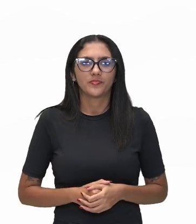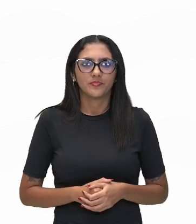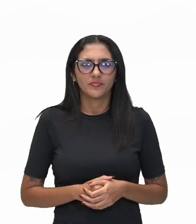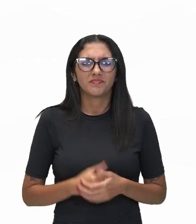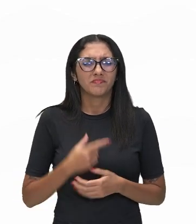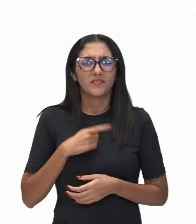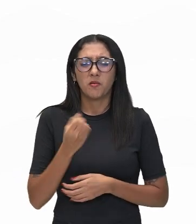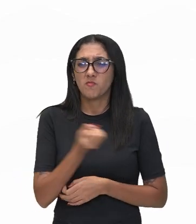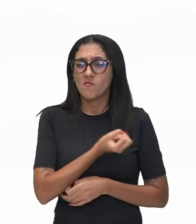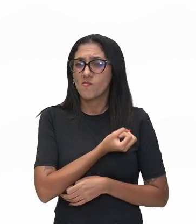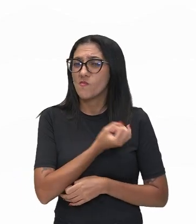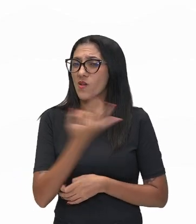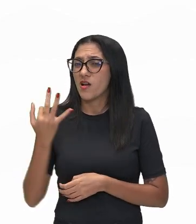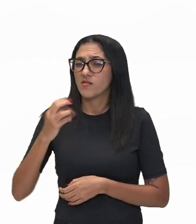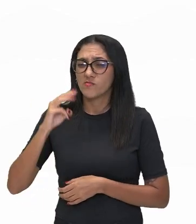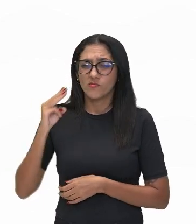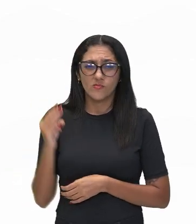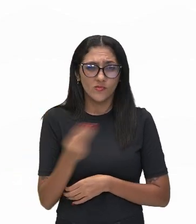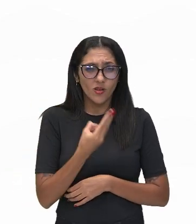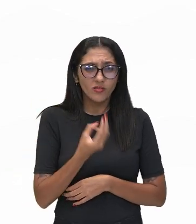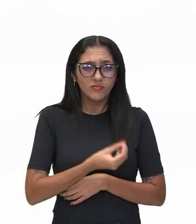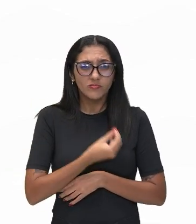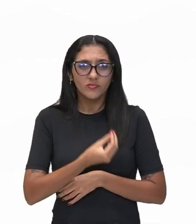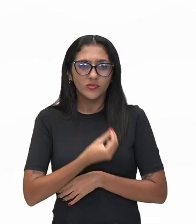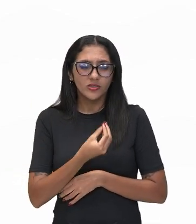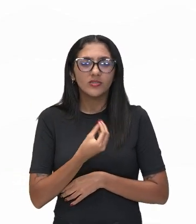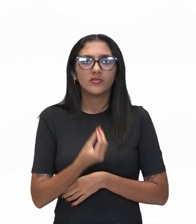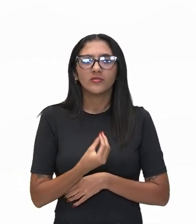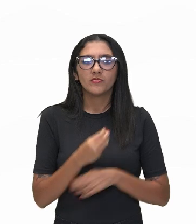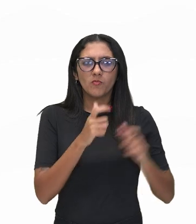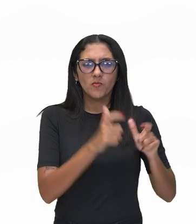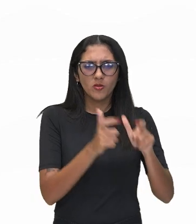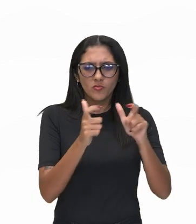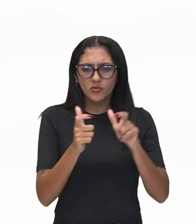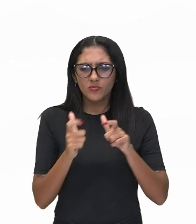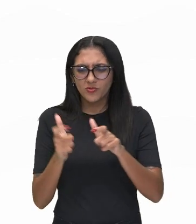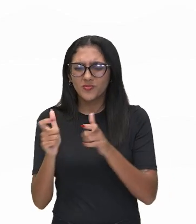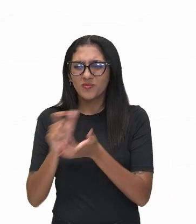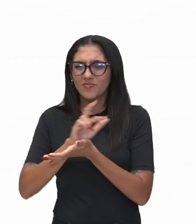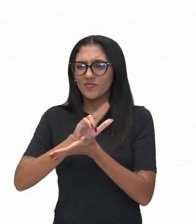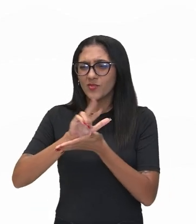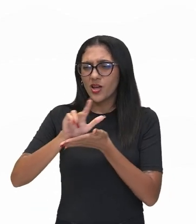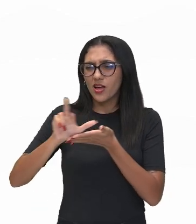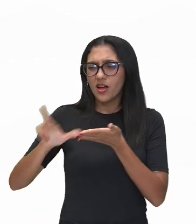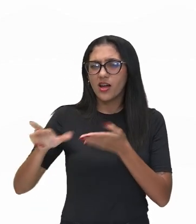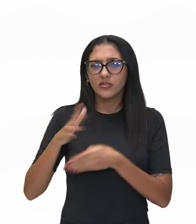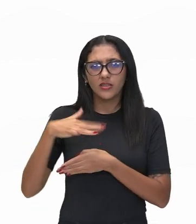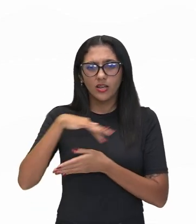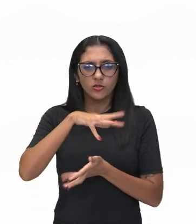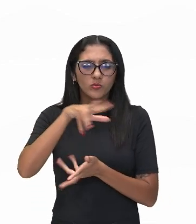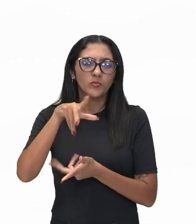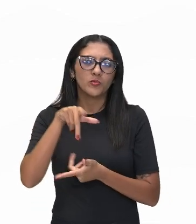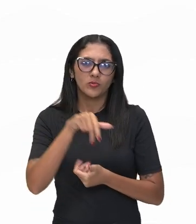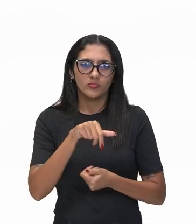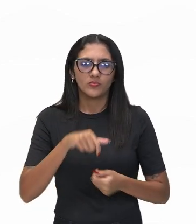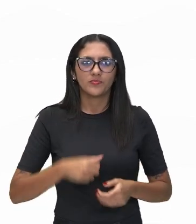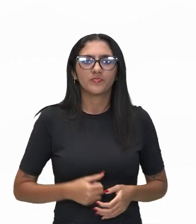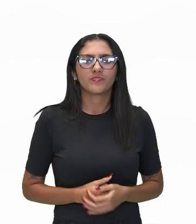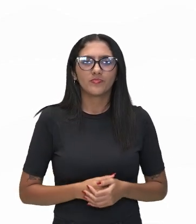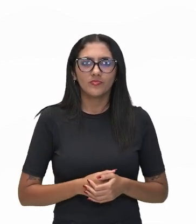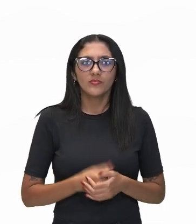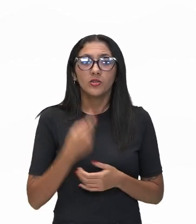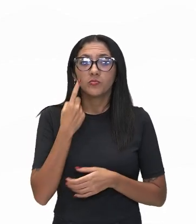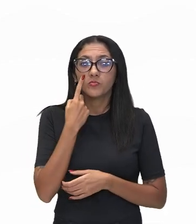de espécies de seres vivos vivendo nos mais variados ambientes que compõem a biosfera. Quando eu